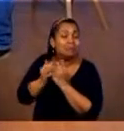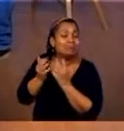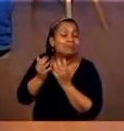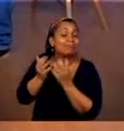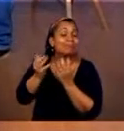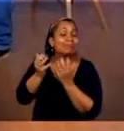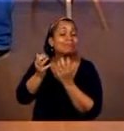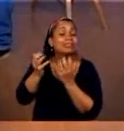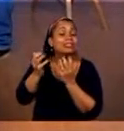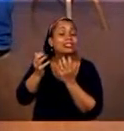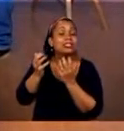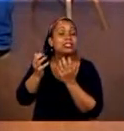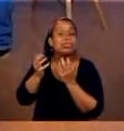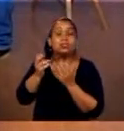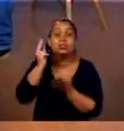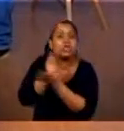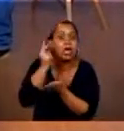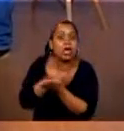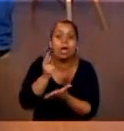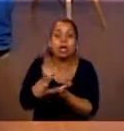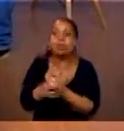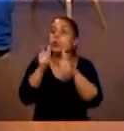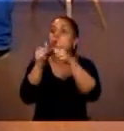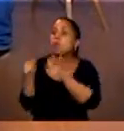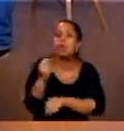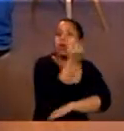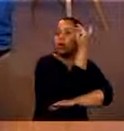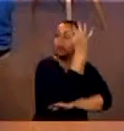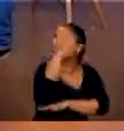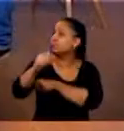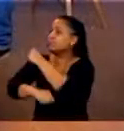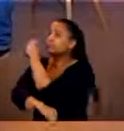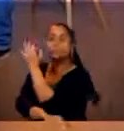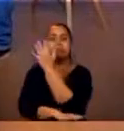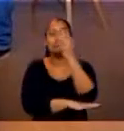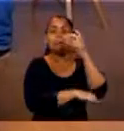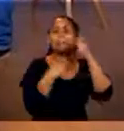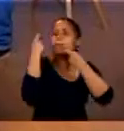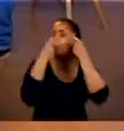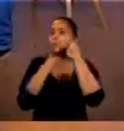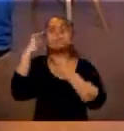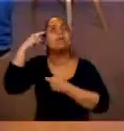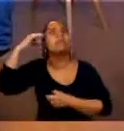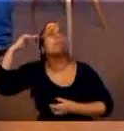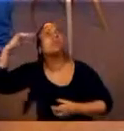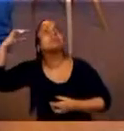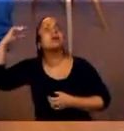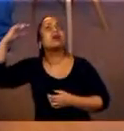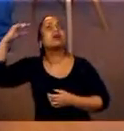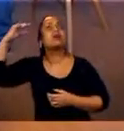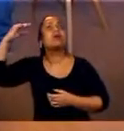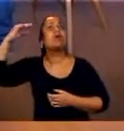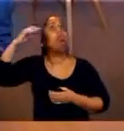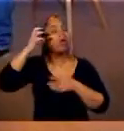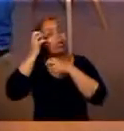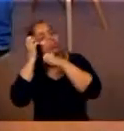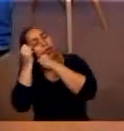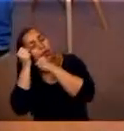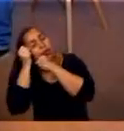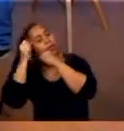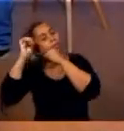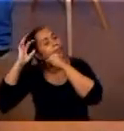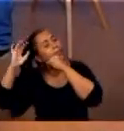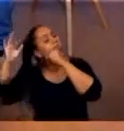em tempo integral com o meio ambiente. Ele dorme pensando em meio ambiente, acorda pensando em meio